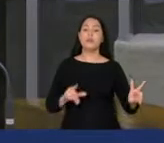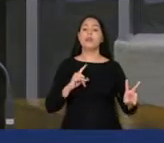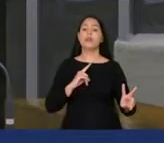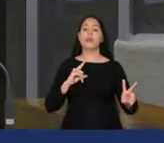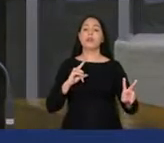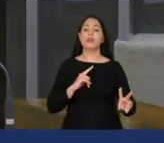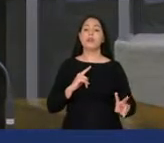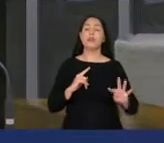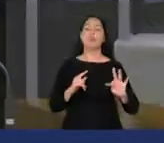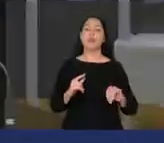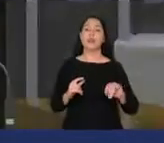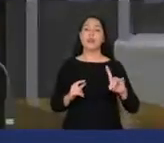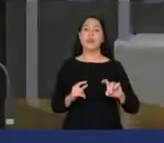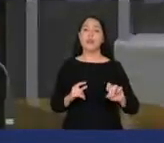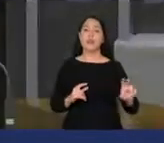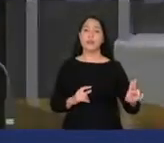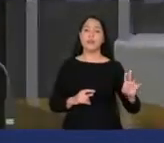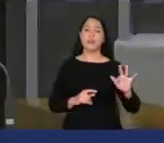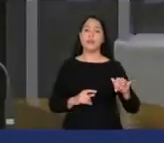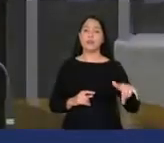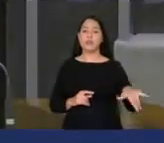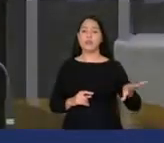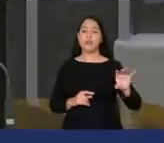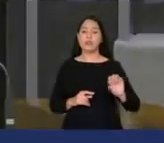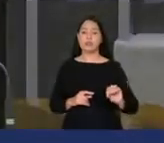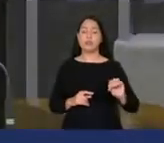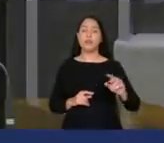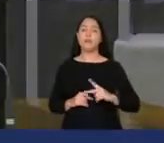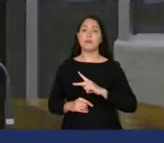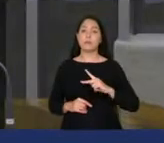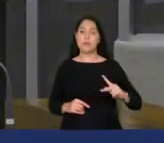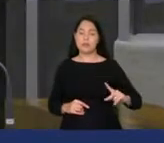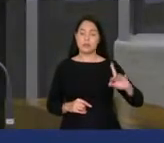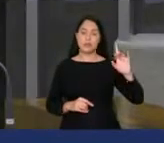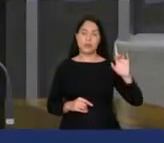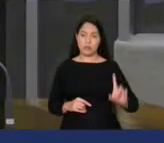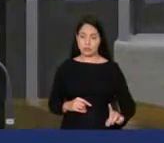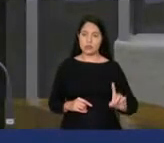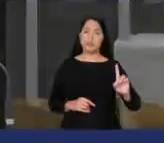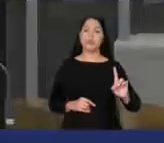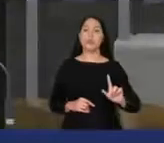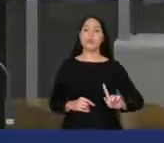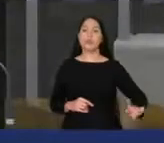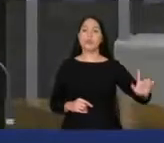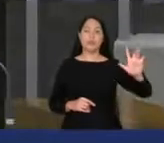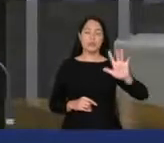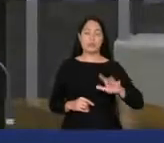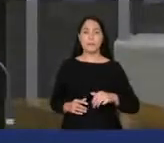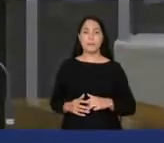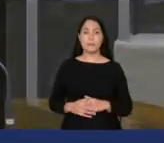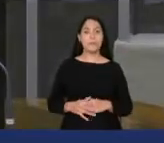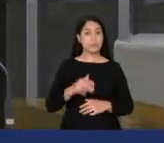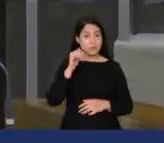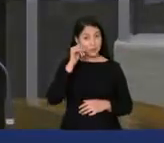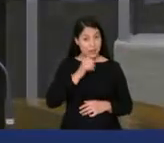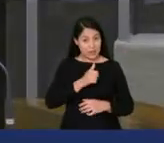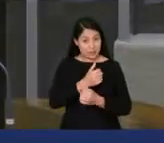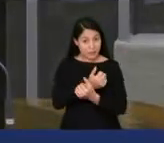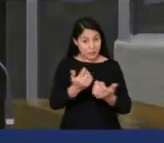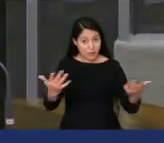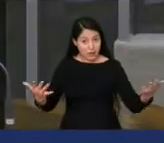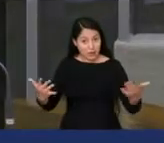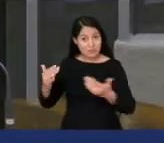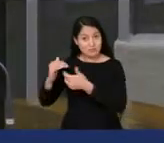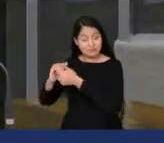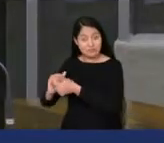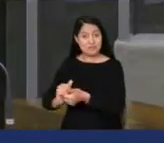Feijão, presidente da diretoria-geral. Saúdo as mulheres, exemplos de dedicação nos trabalhos